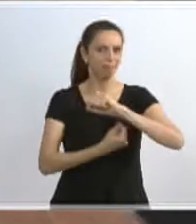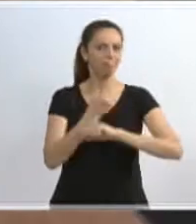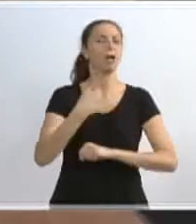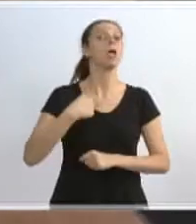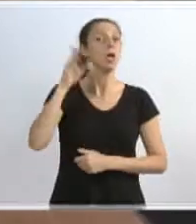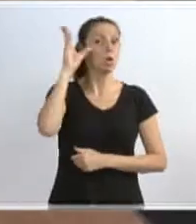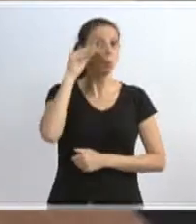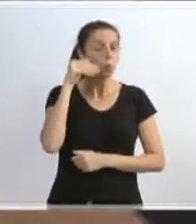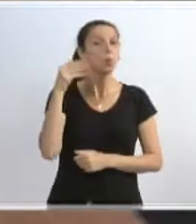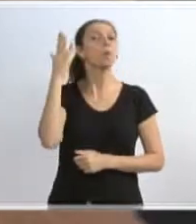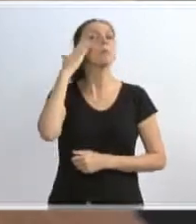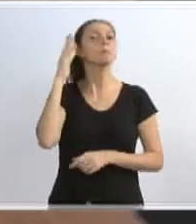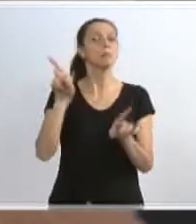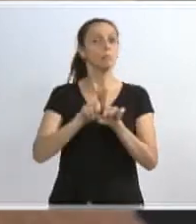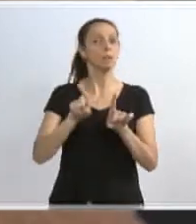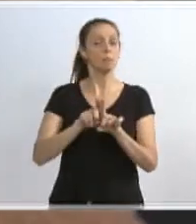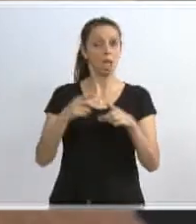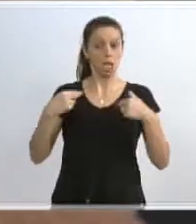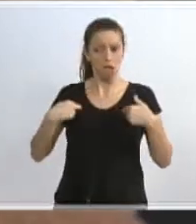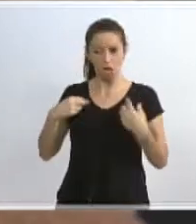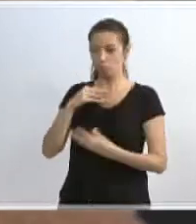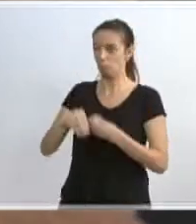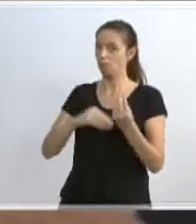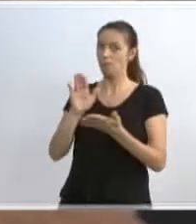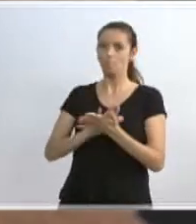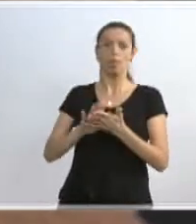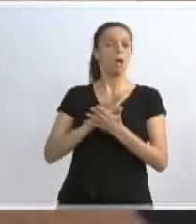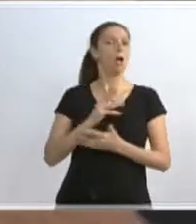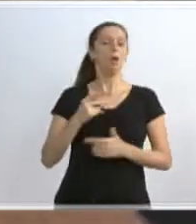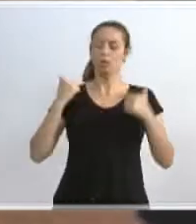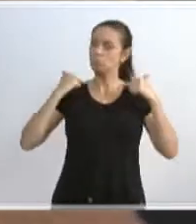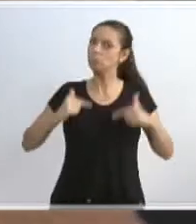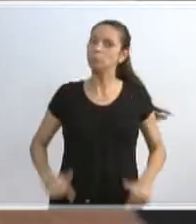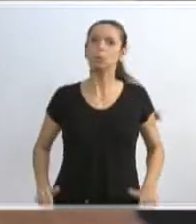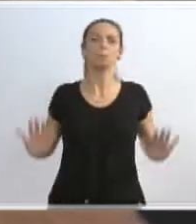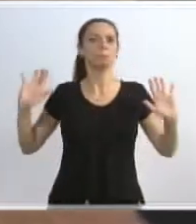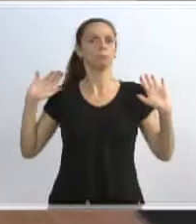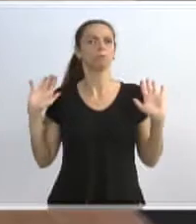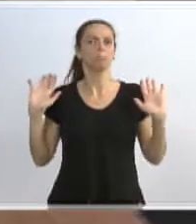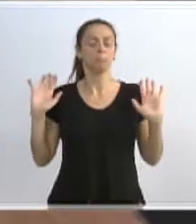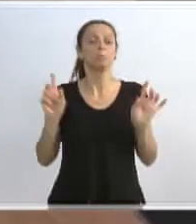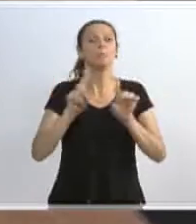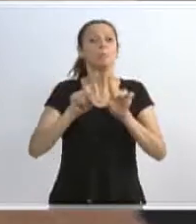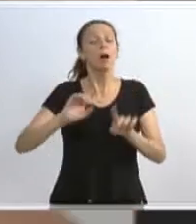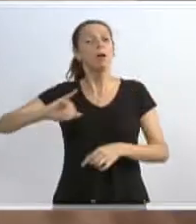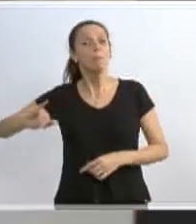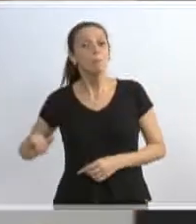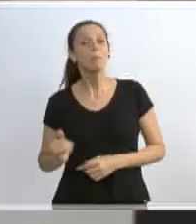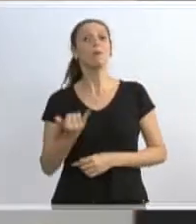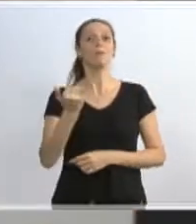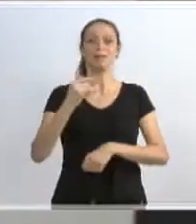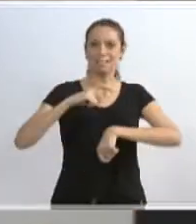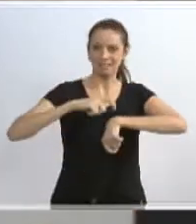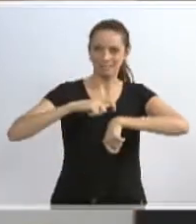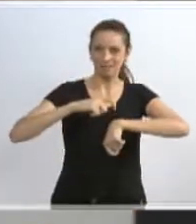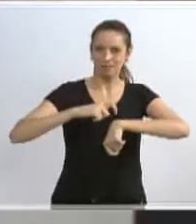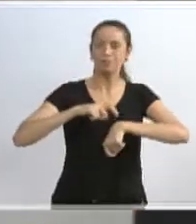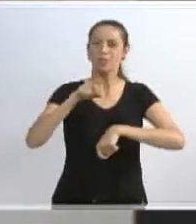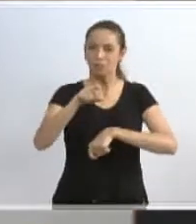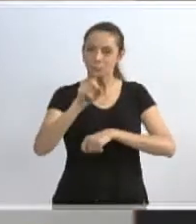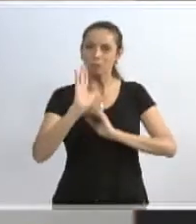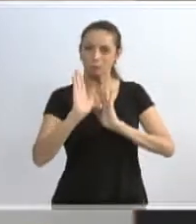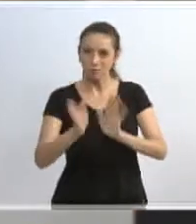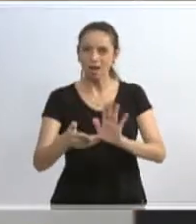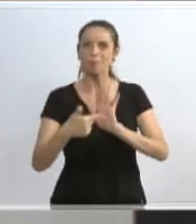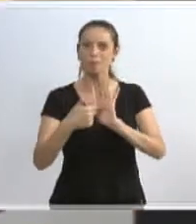sou nenhum daqueles soldados. Posso ter certeza e posso afirmar isso com todas as letras. Agora, quero aproveitar para parabenizar nessa listagem que Vossa Excelência traz